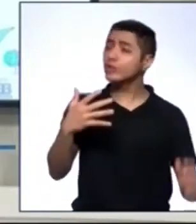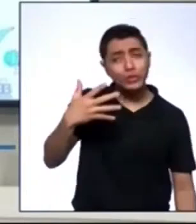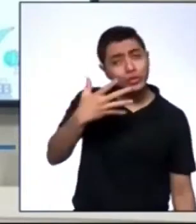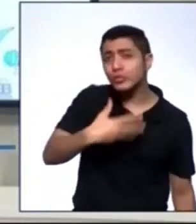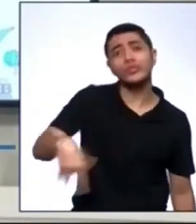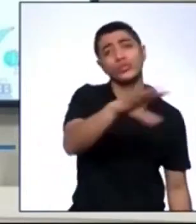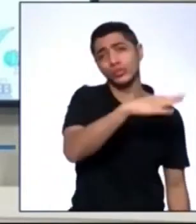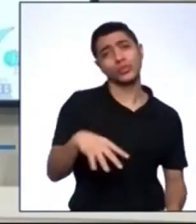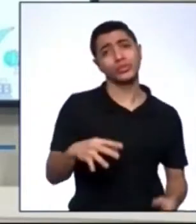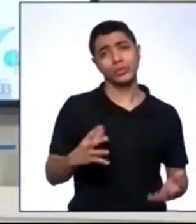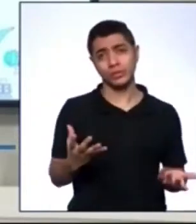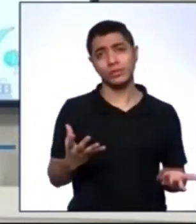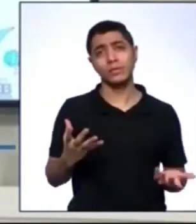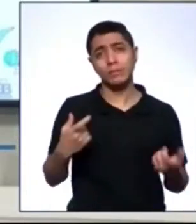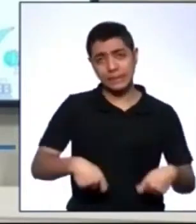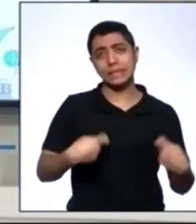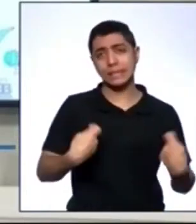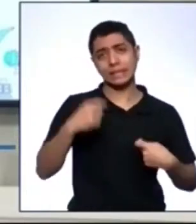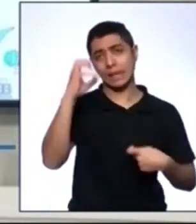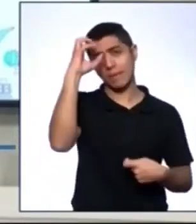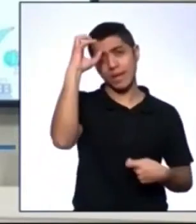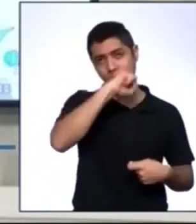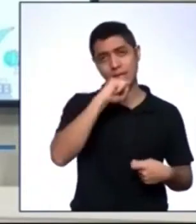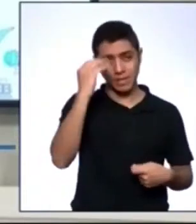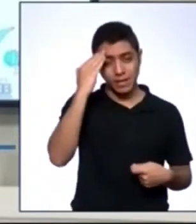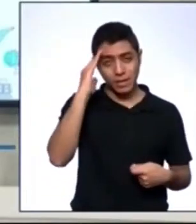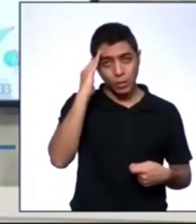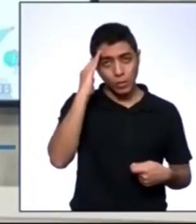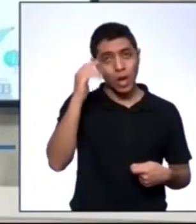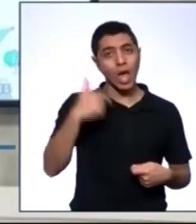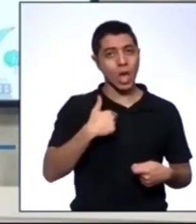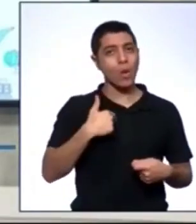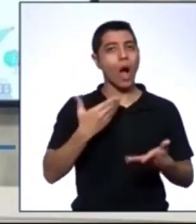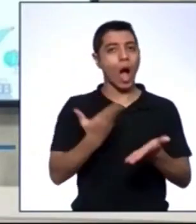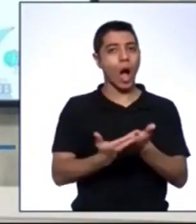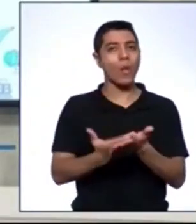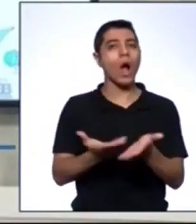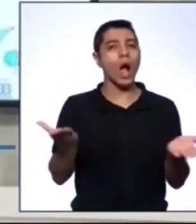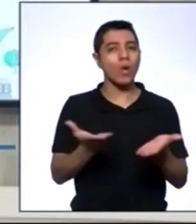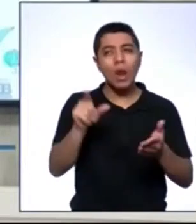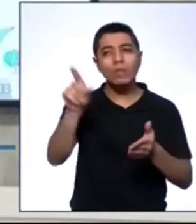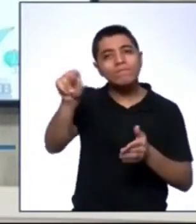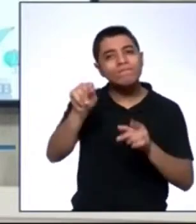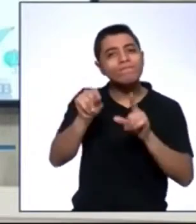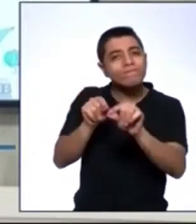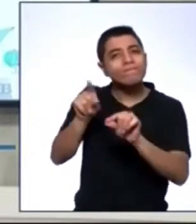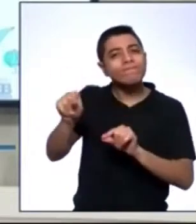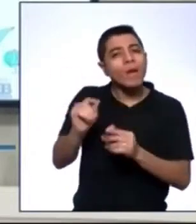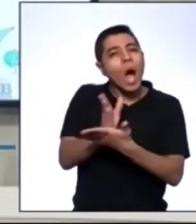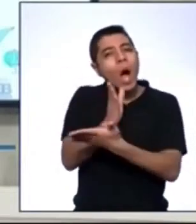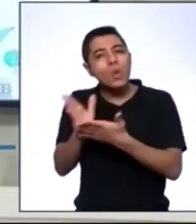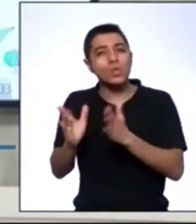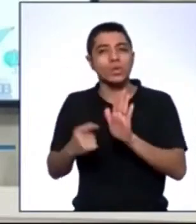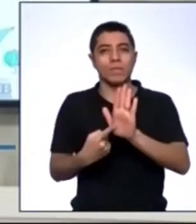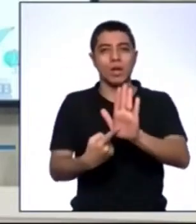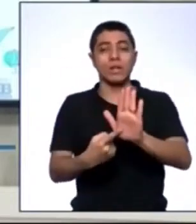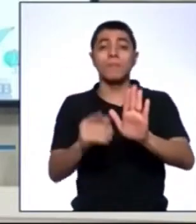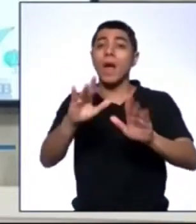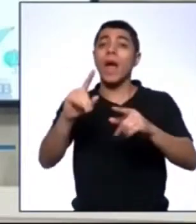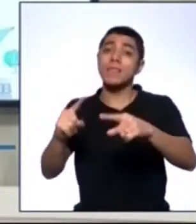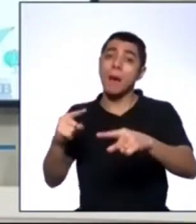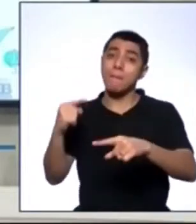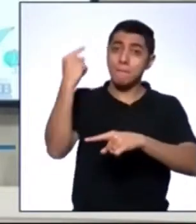trazer nessa aula alguns, e numa outra oportunidade, num outro encontro nosso, nós vamos trazer mais